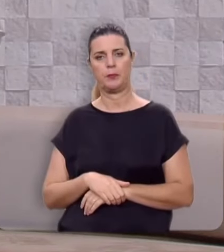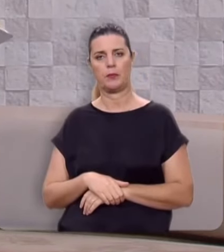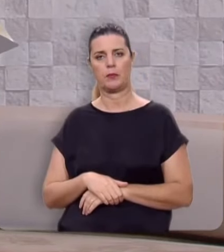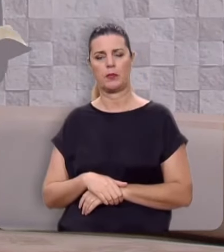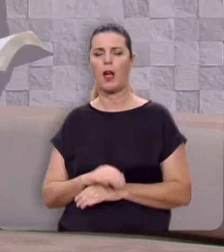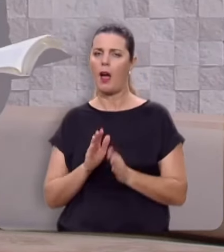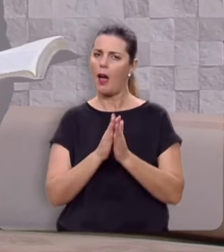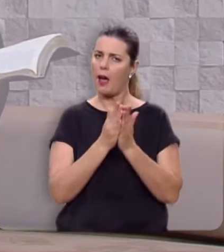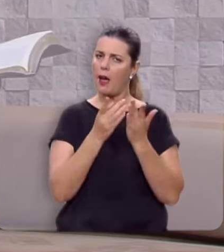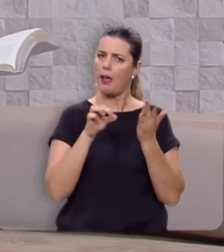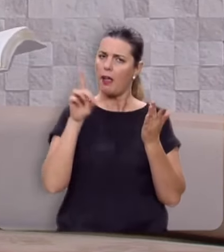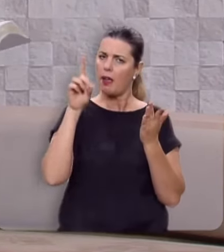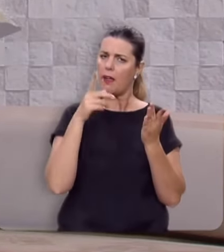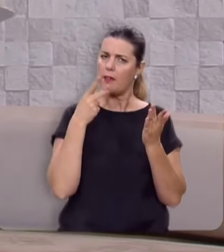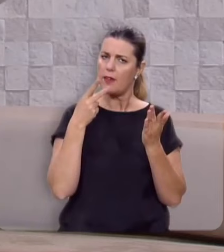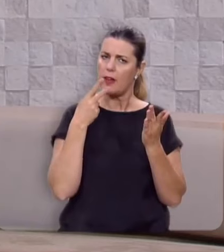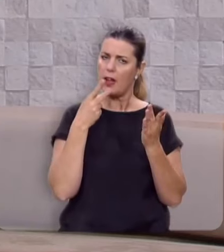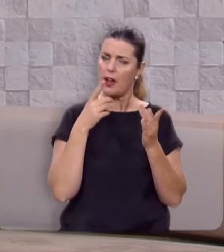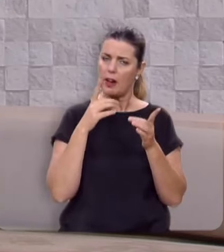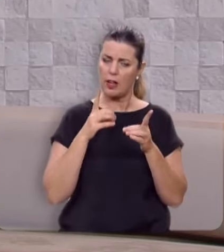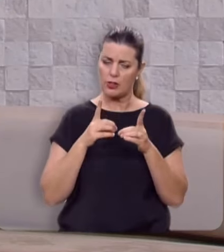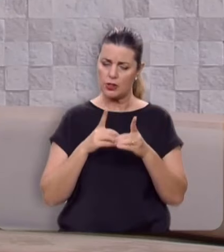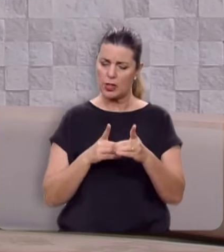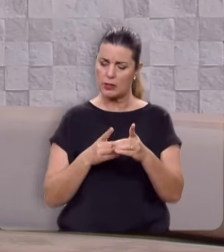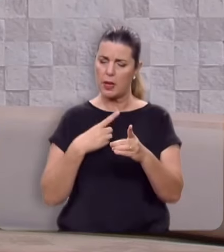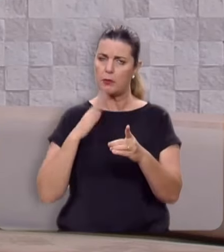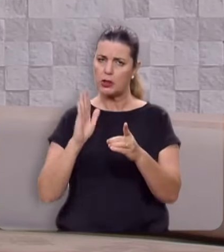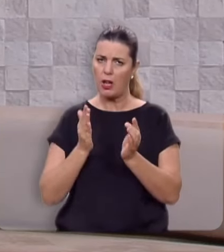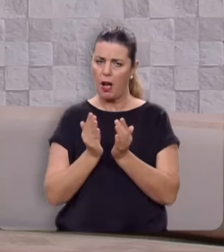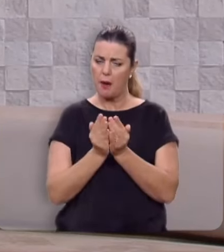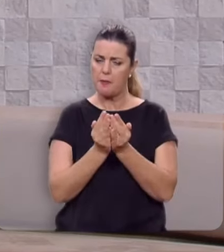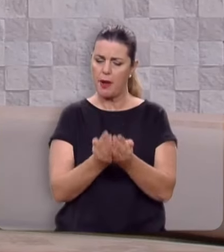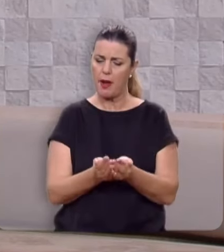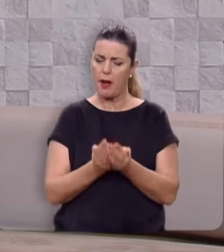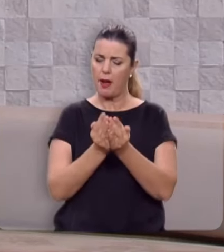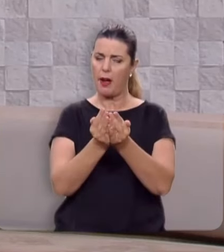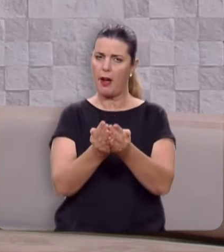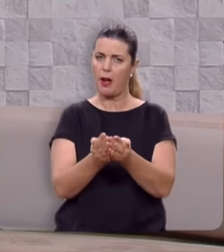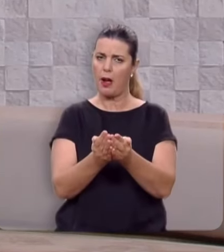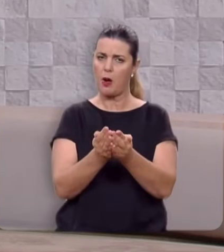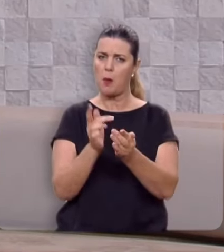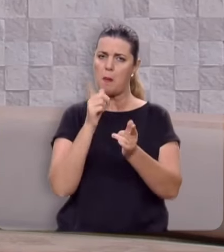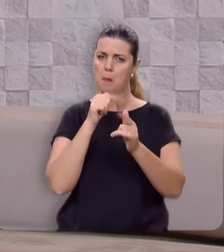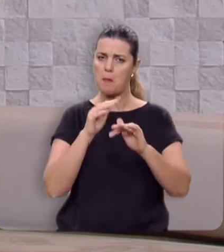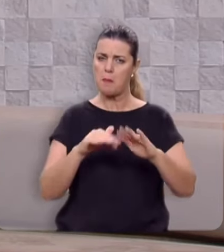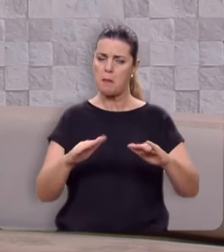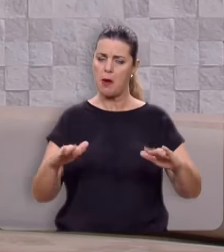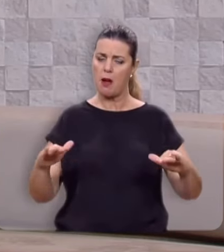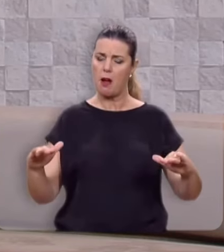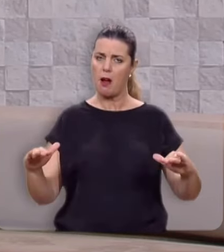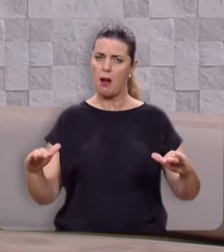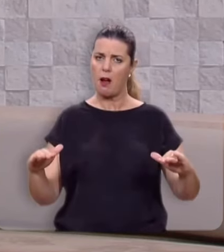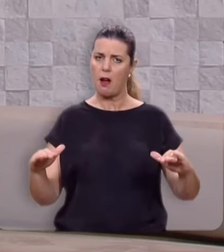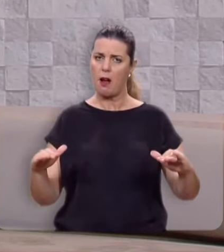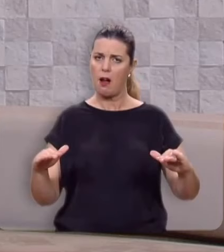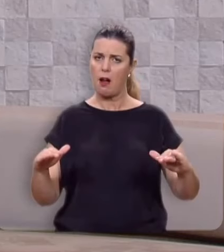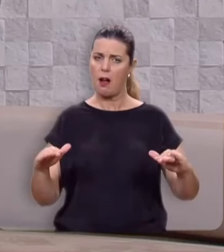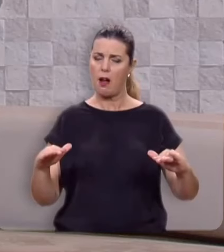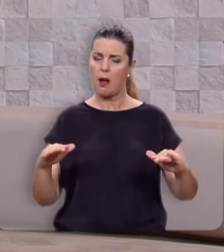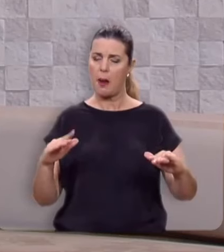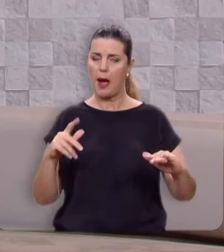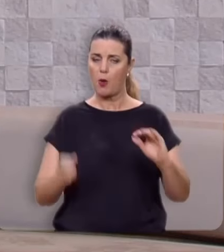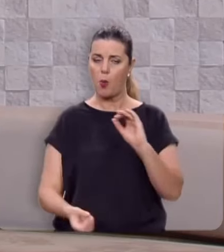Diz a Escritura que os discípulos estão navegando no meio do mar da Galileia, quando